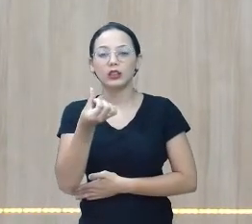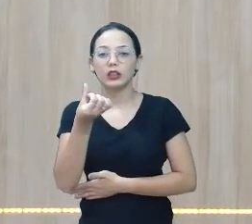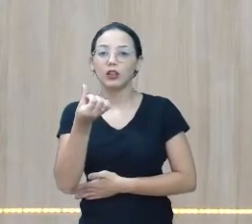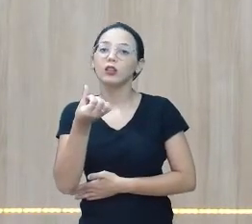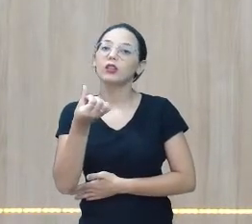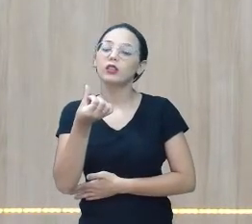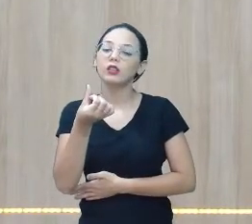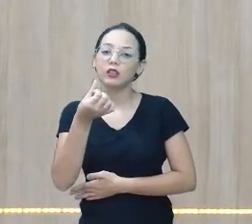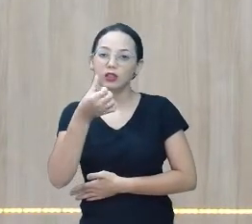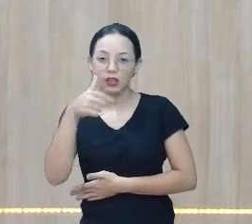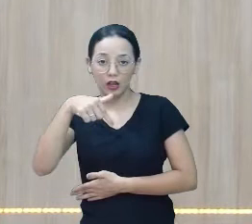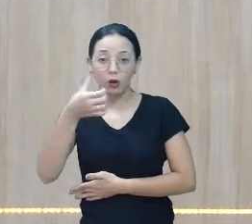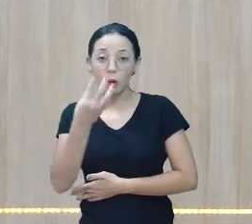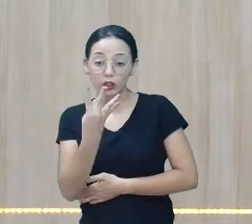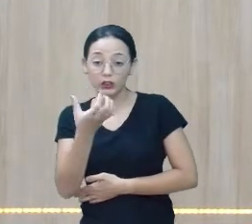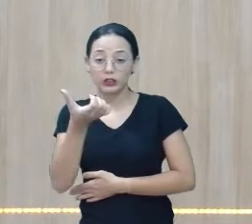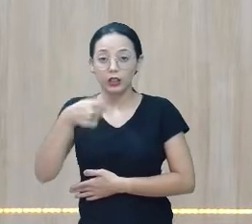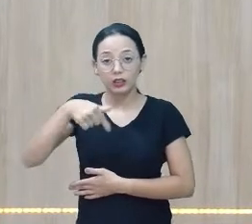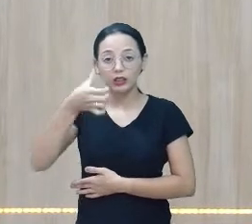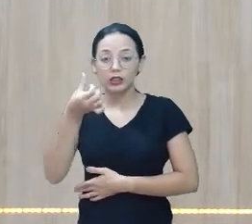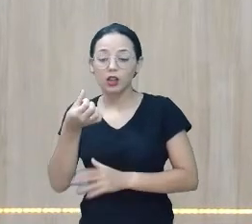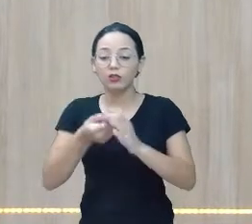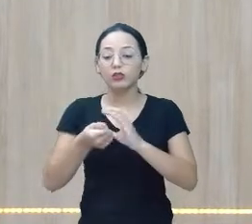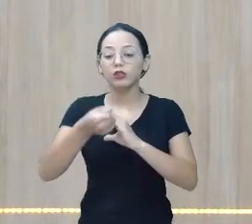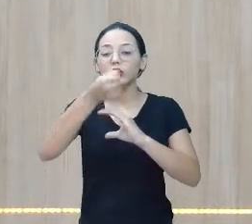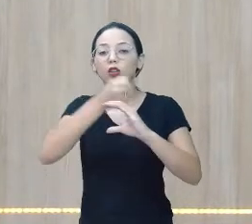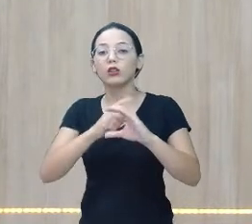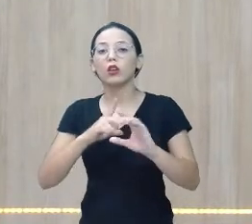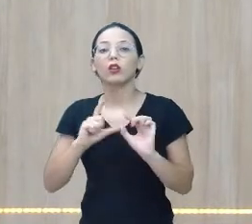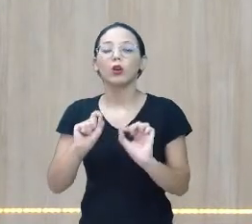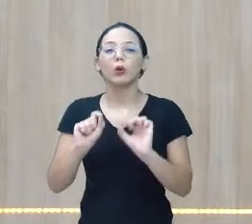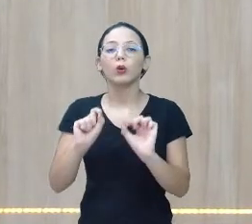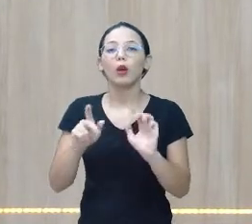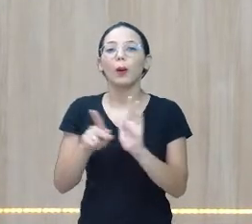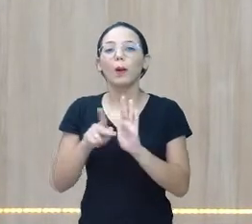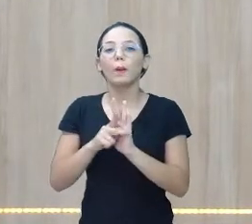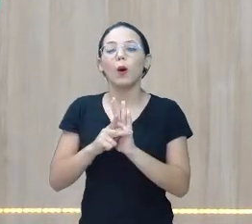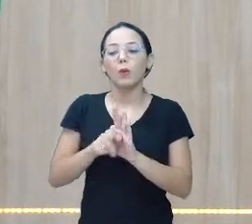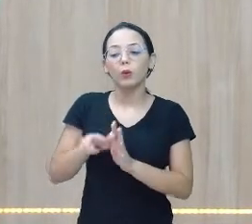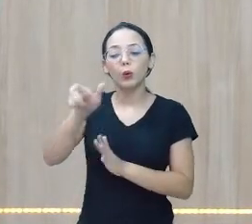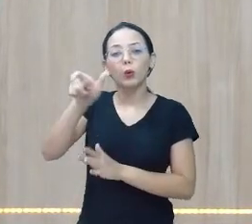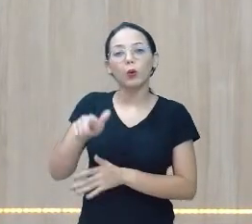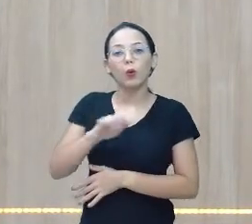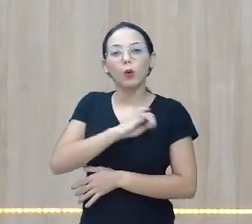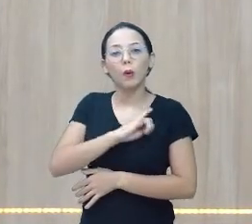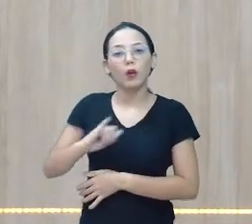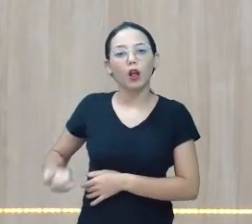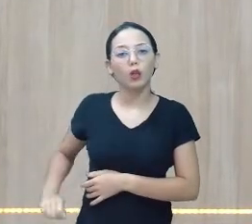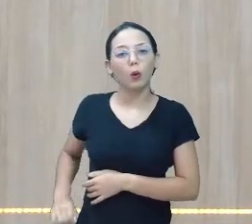476 d.C., quando nós vamos ter a deposição do imperador romano,